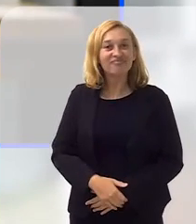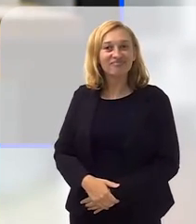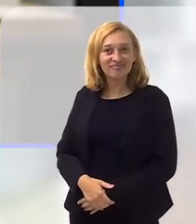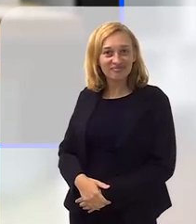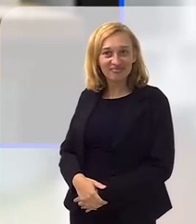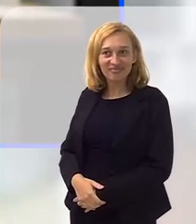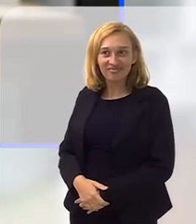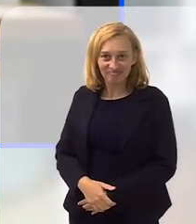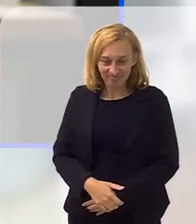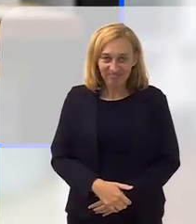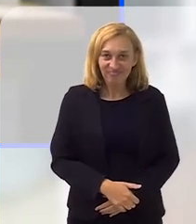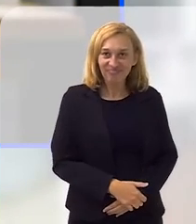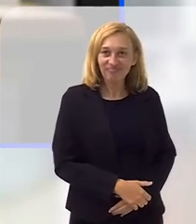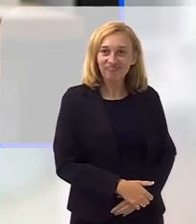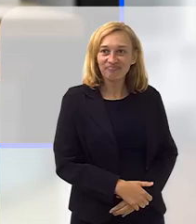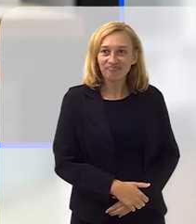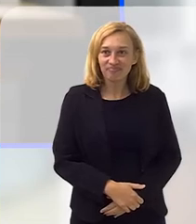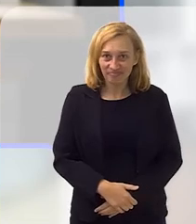acesse